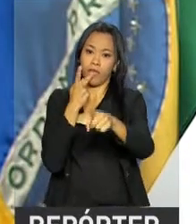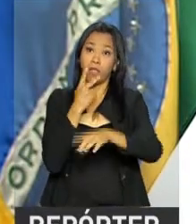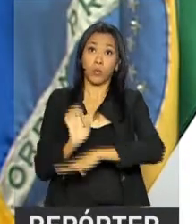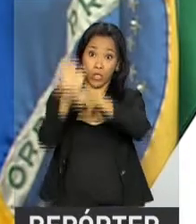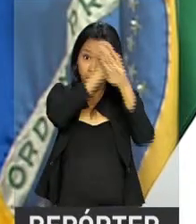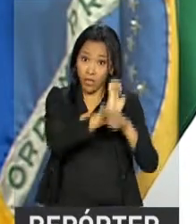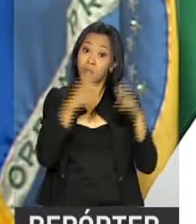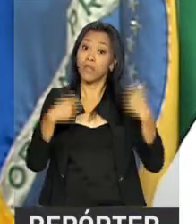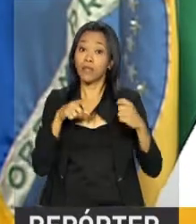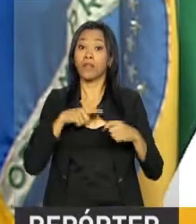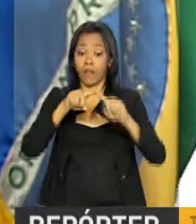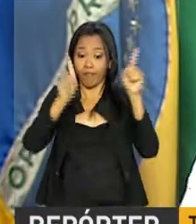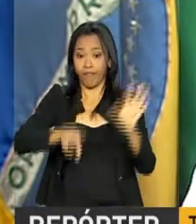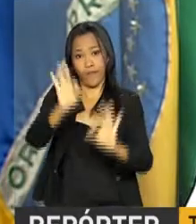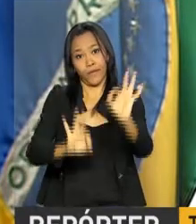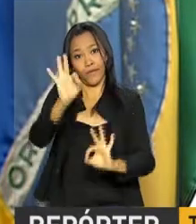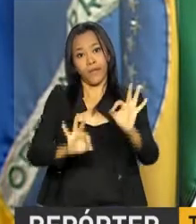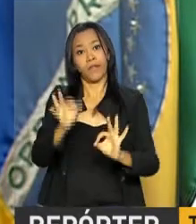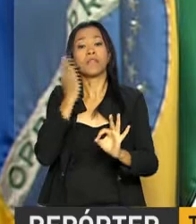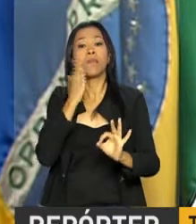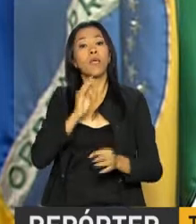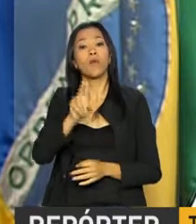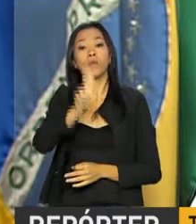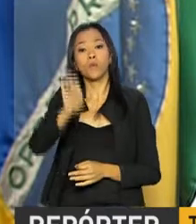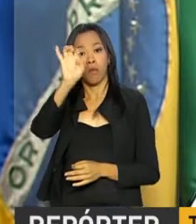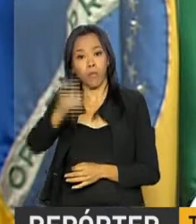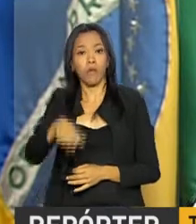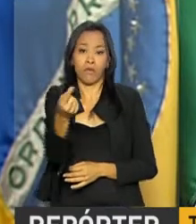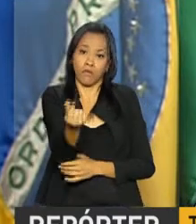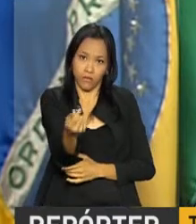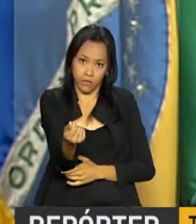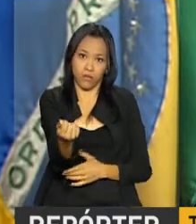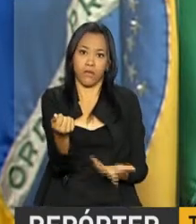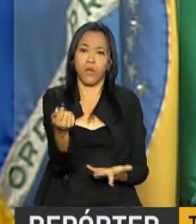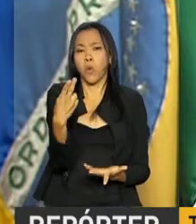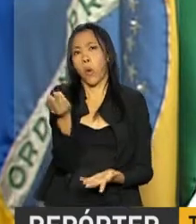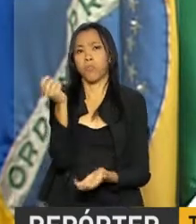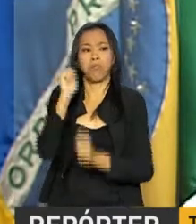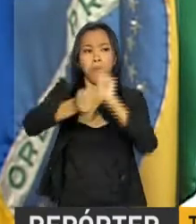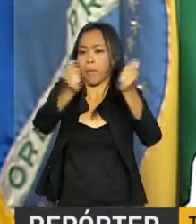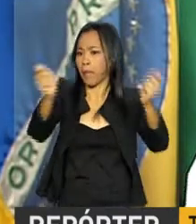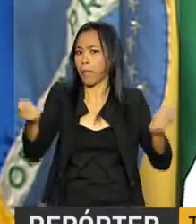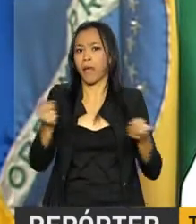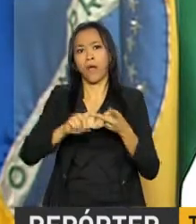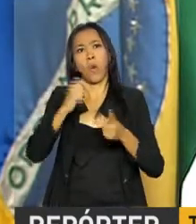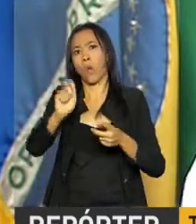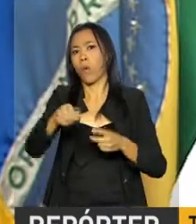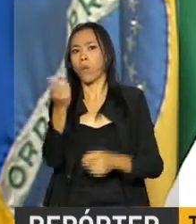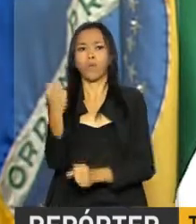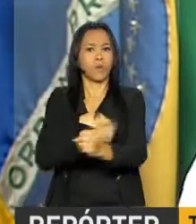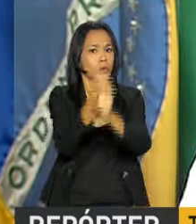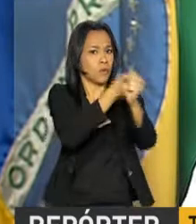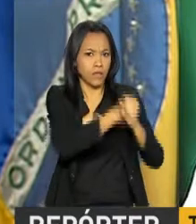dinheiro, não é? Em custeio, ou em manutenção e expansão, ou em construção nova.